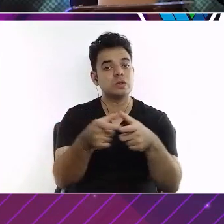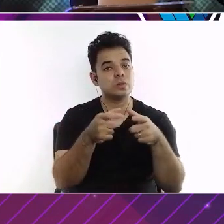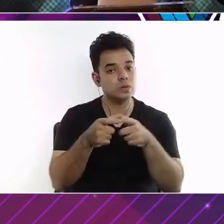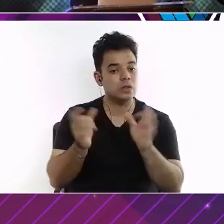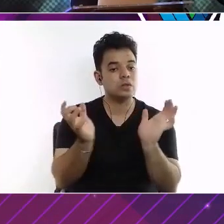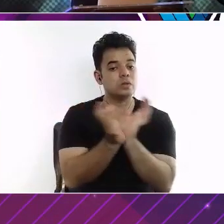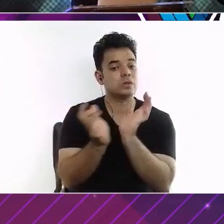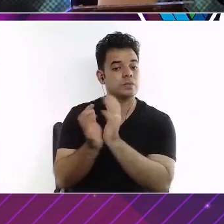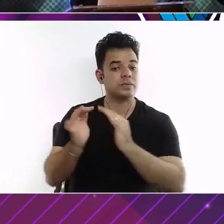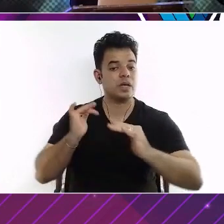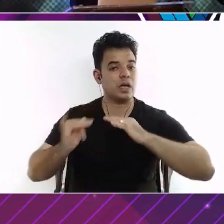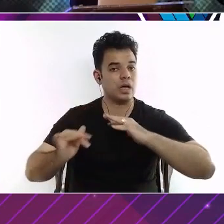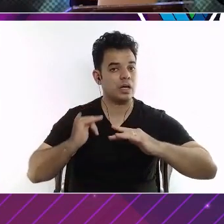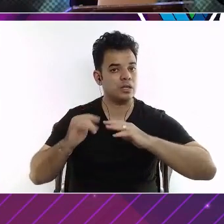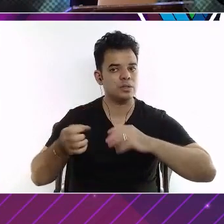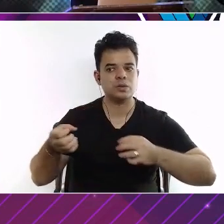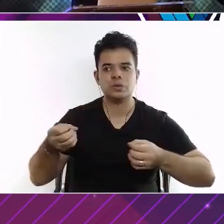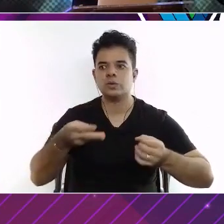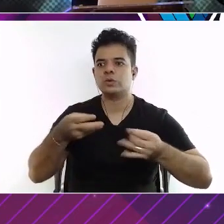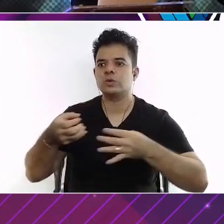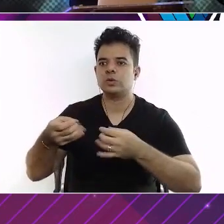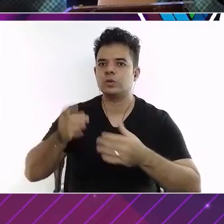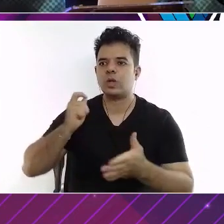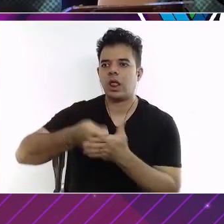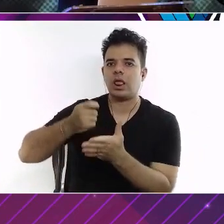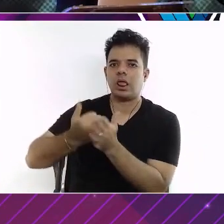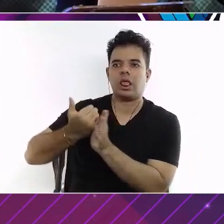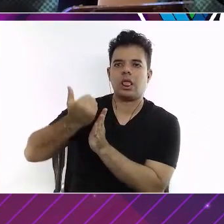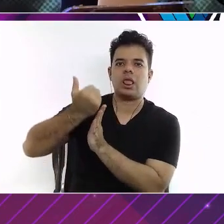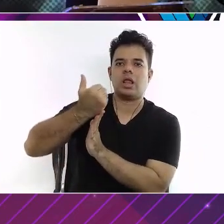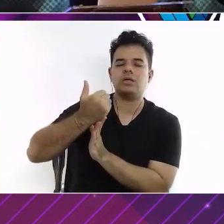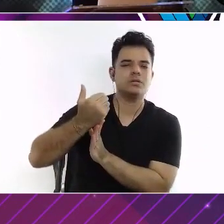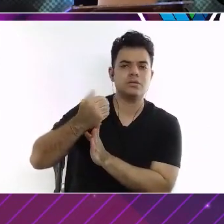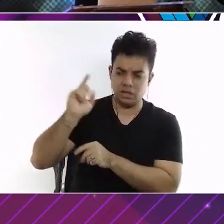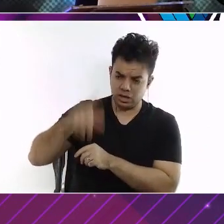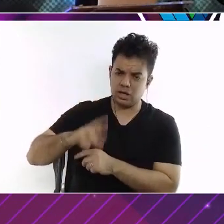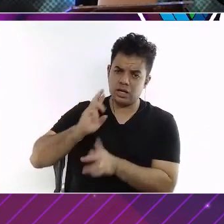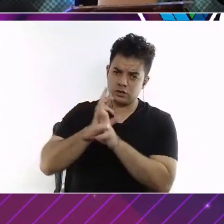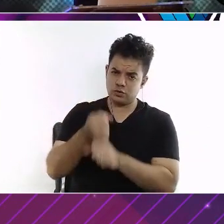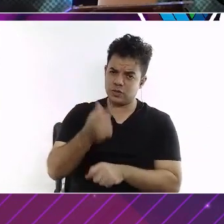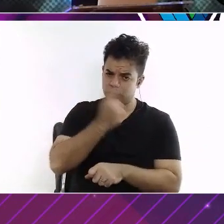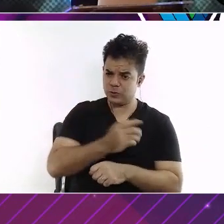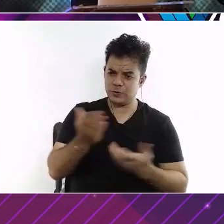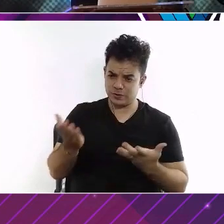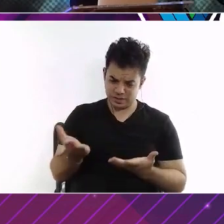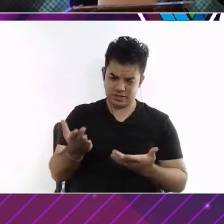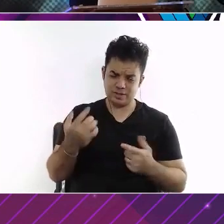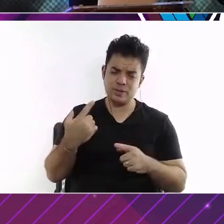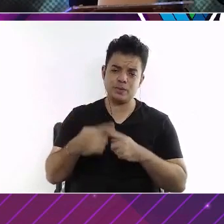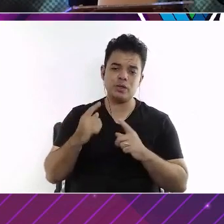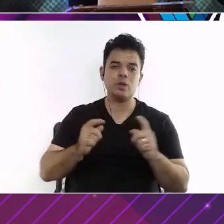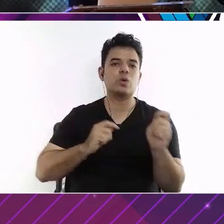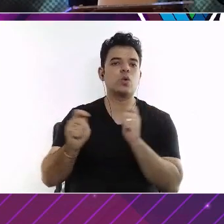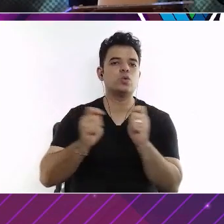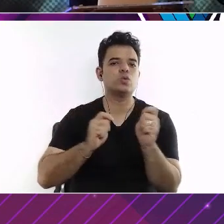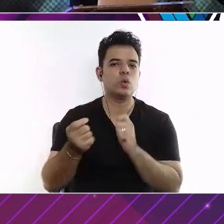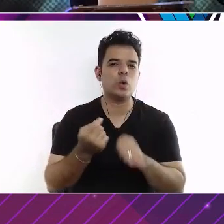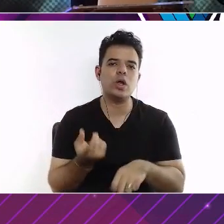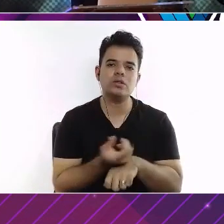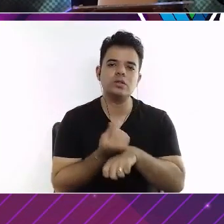que não geram novas funcionalidades e dão resultado. Porque a gente precisa controlar custos,